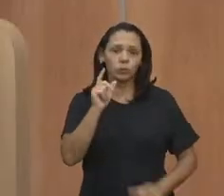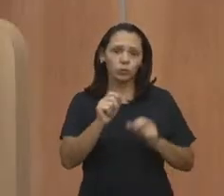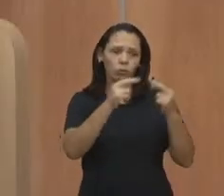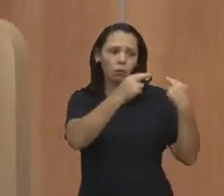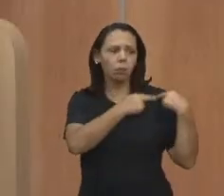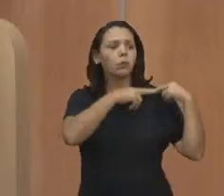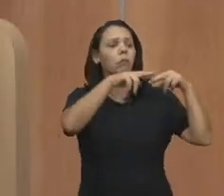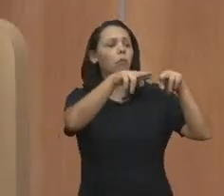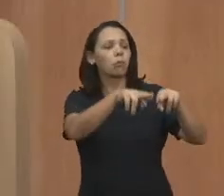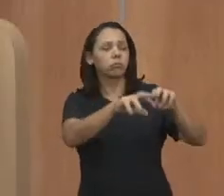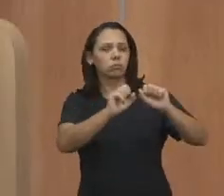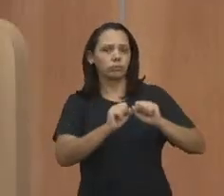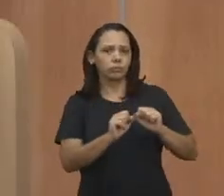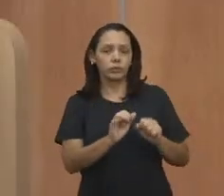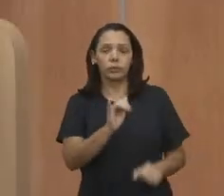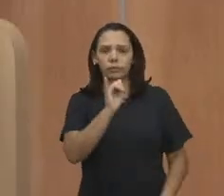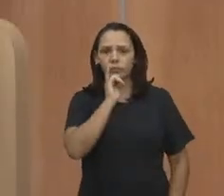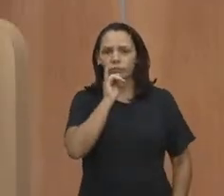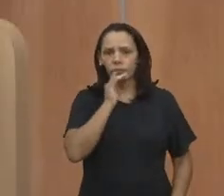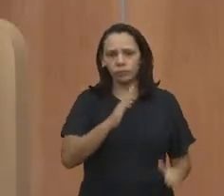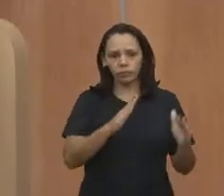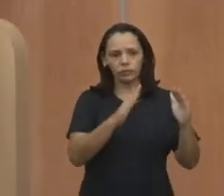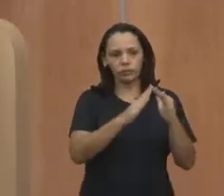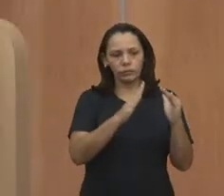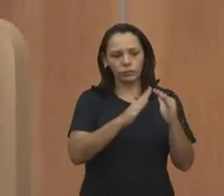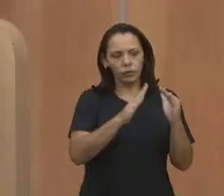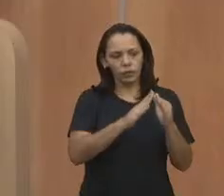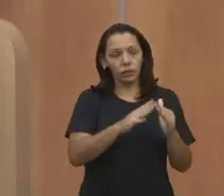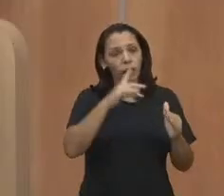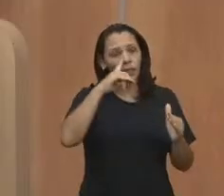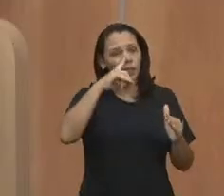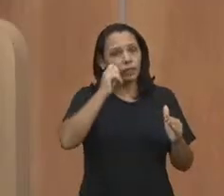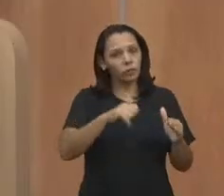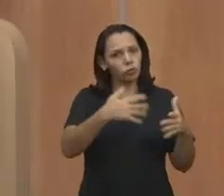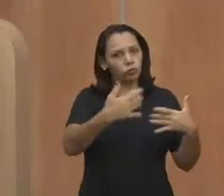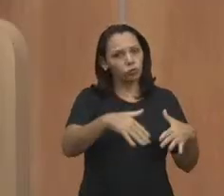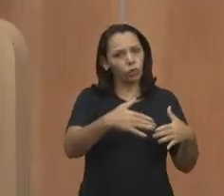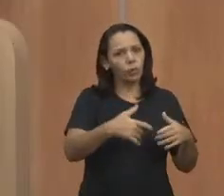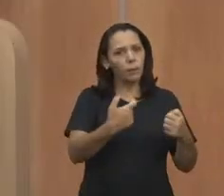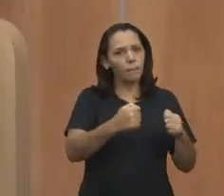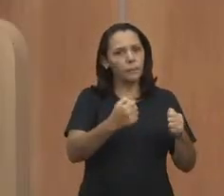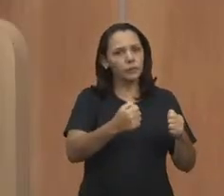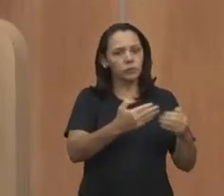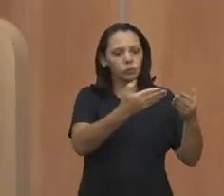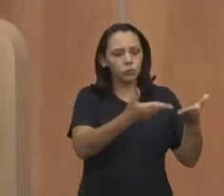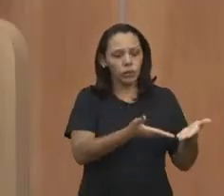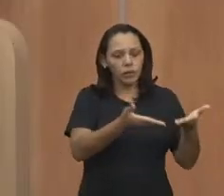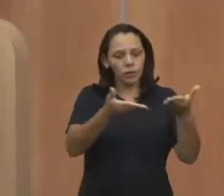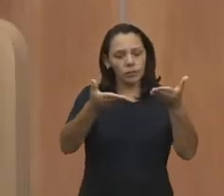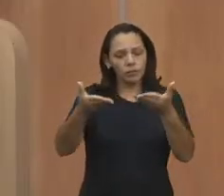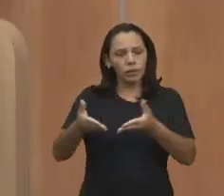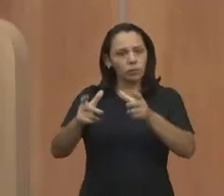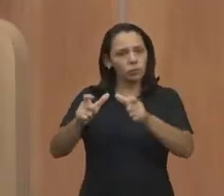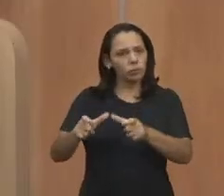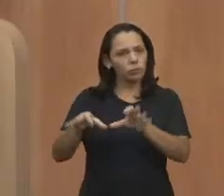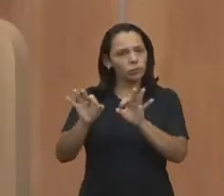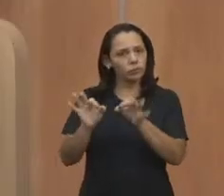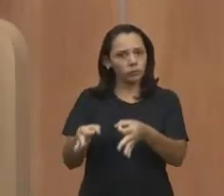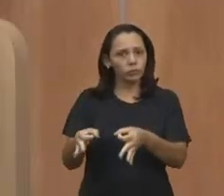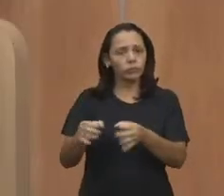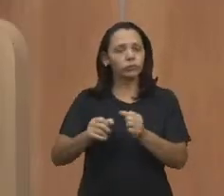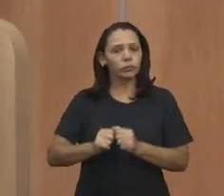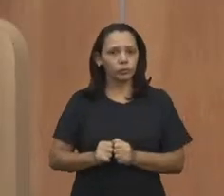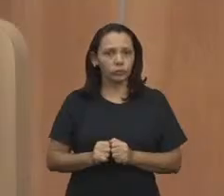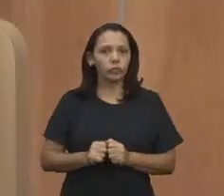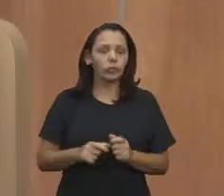responsabilidade. Se a minha casa gera algum resíduo, eu tenho a obrigação de encaminhar esse resíduo para o lugar adequado.